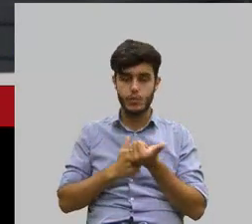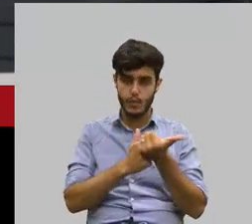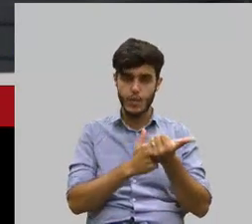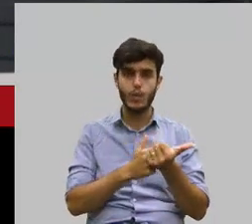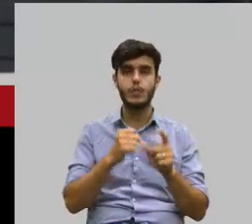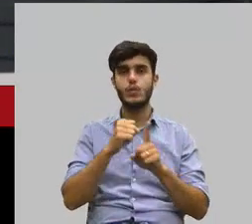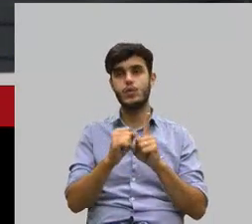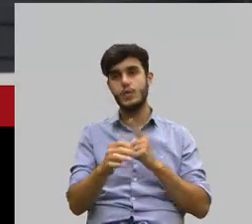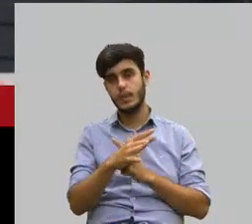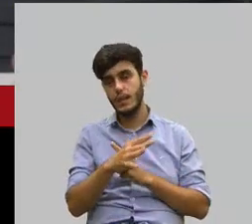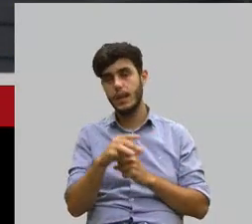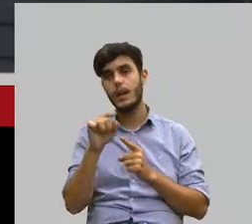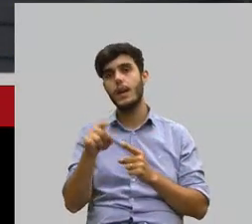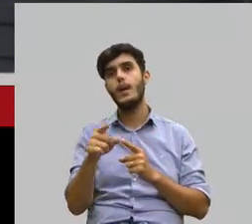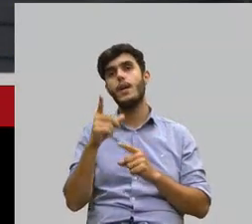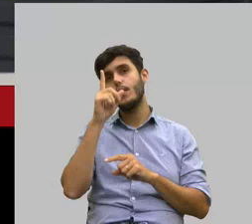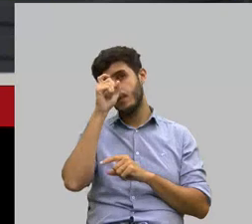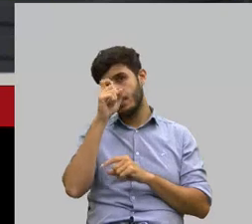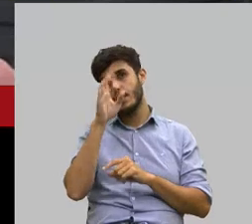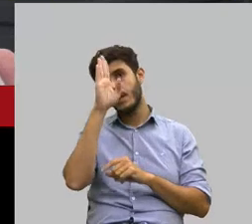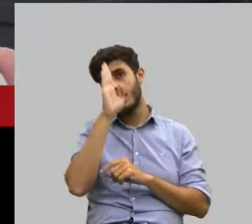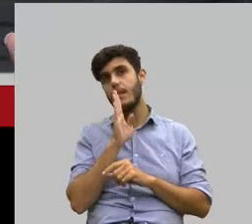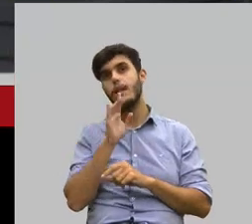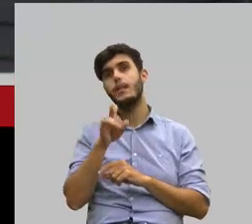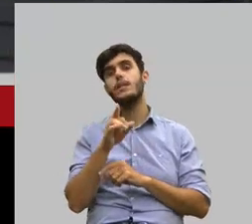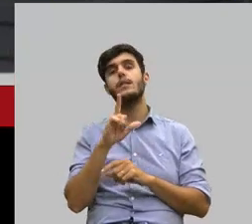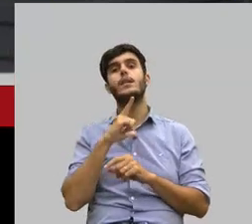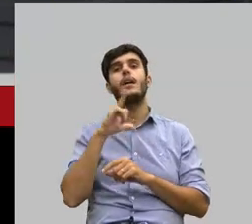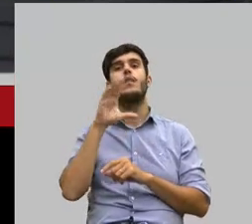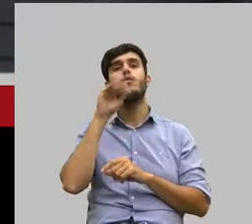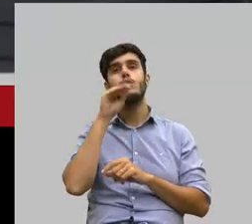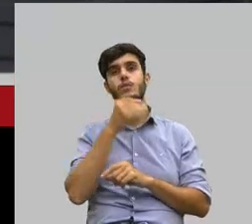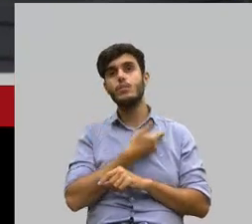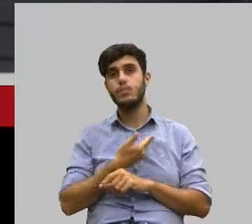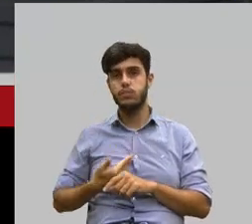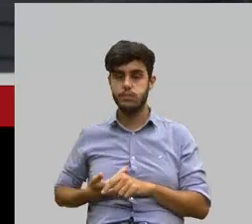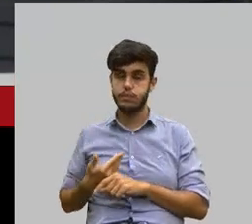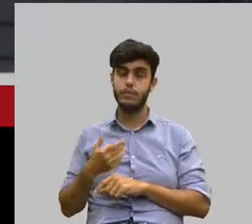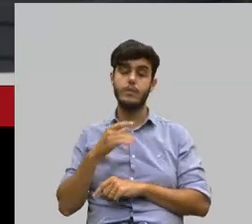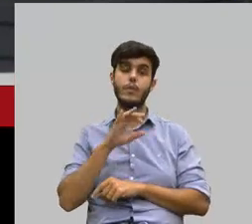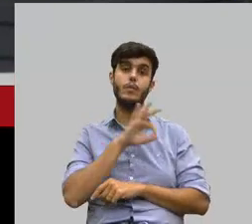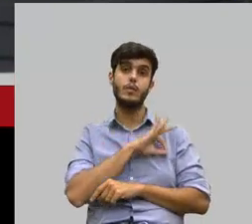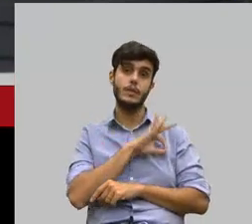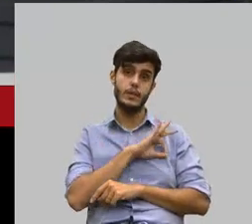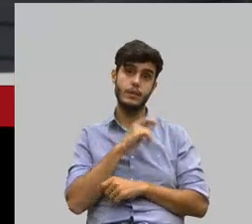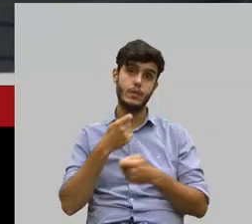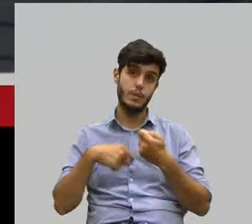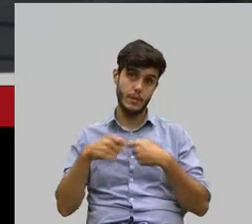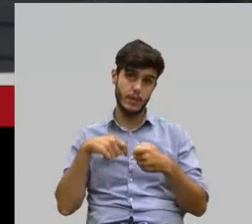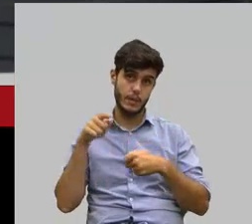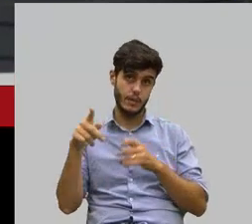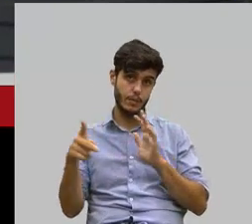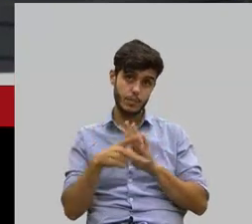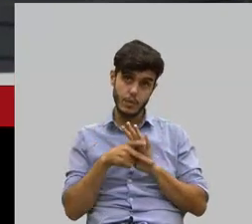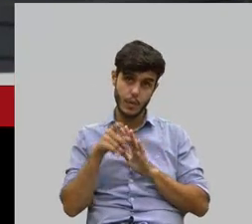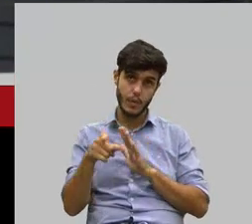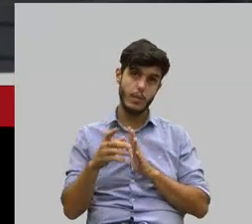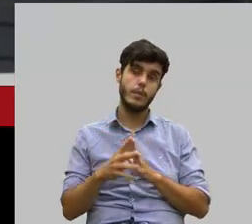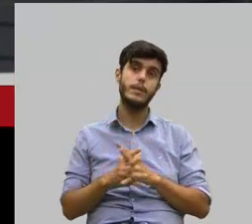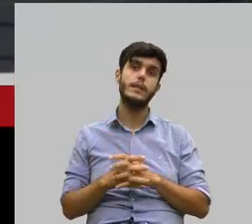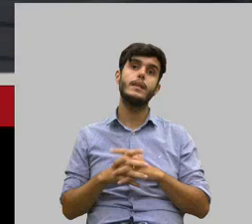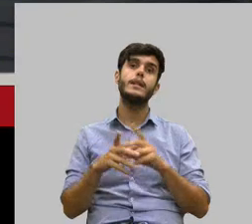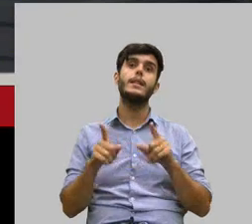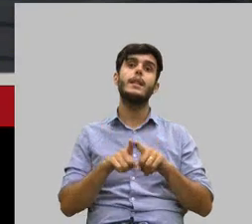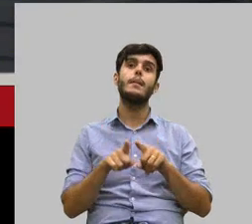enfermagem todo totalmente gratuito pro servidor da carreira policial administrativo e também eh seus